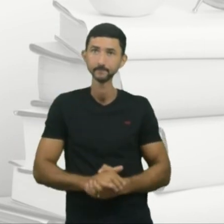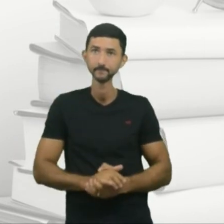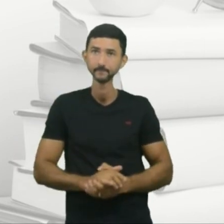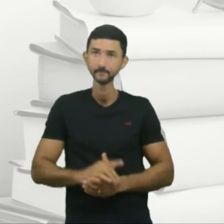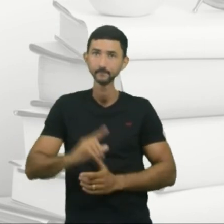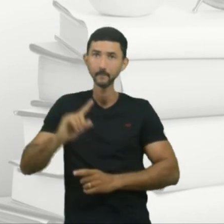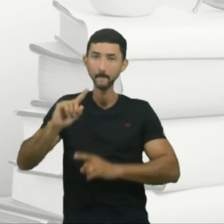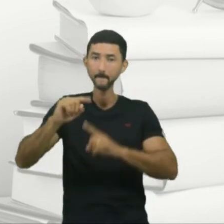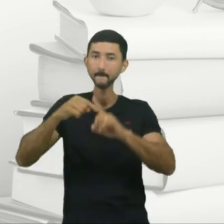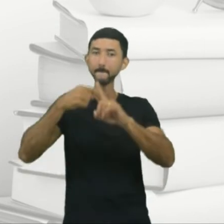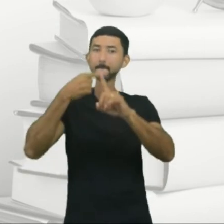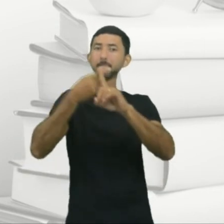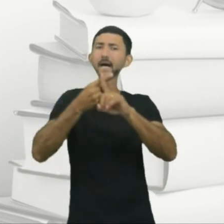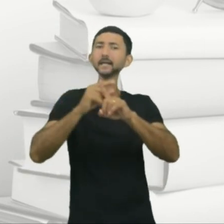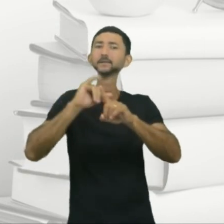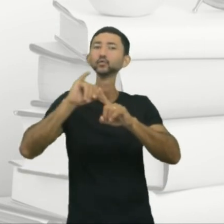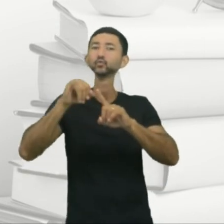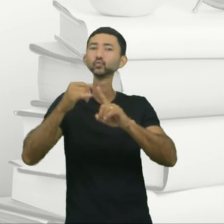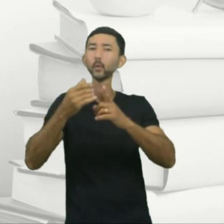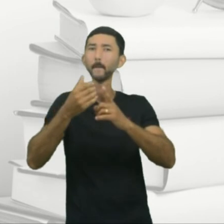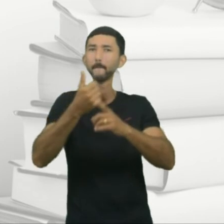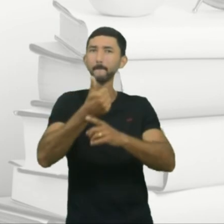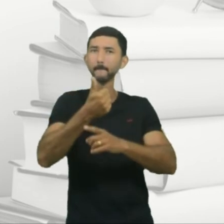aqui, que é o valor de